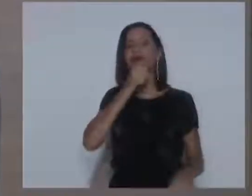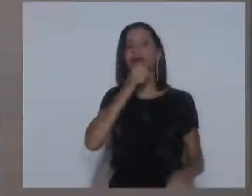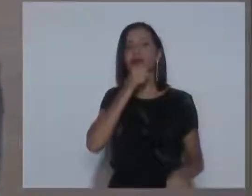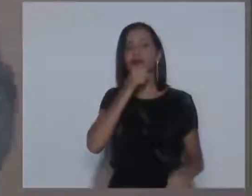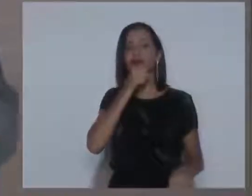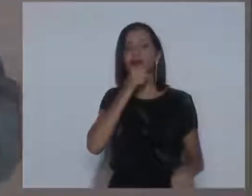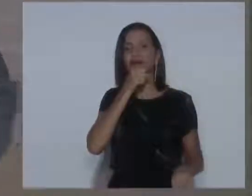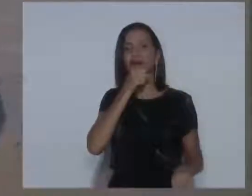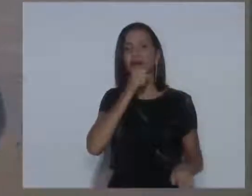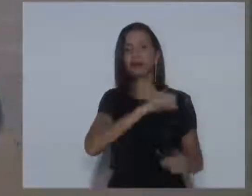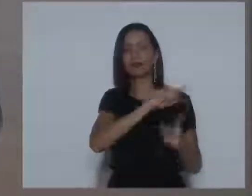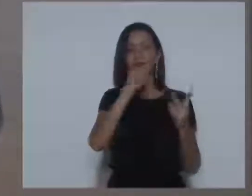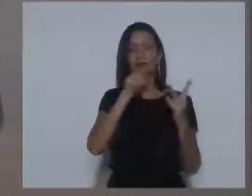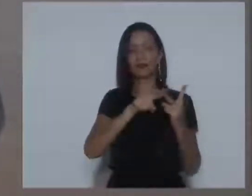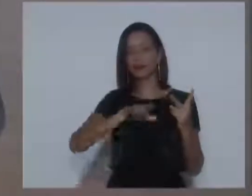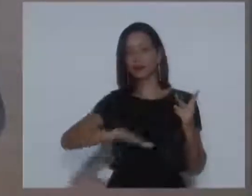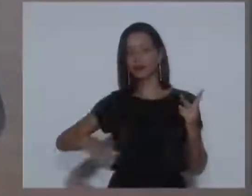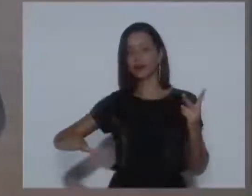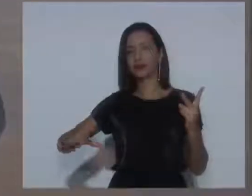uma criança, né?